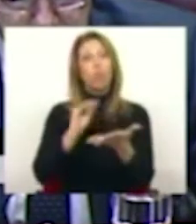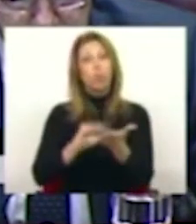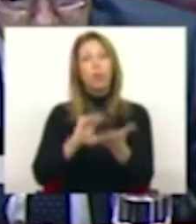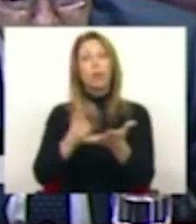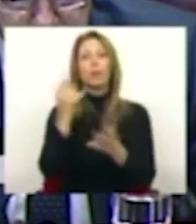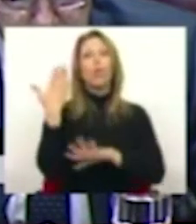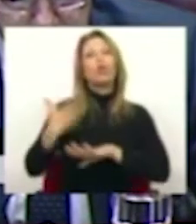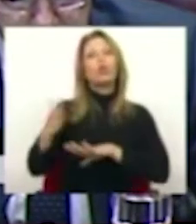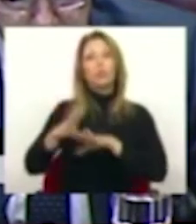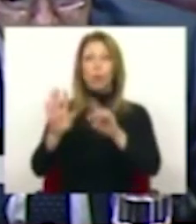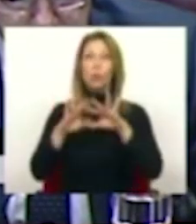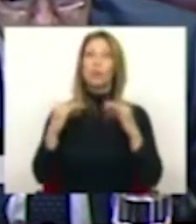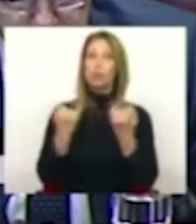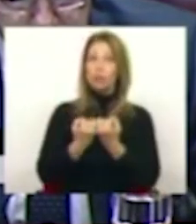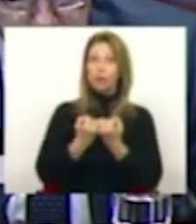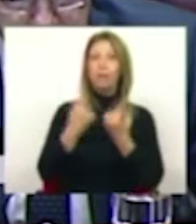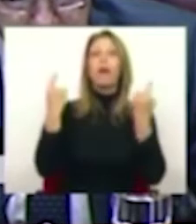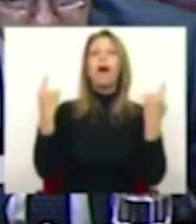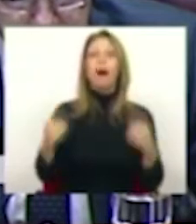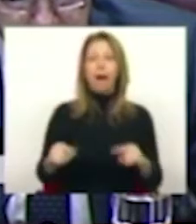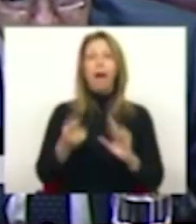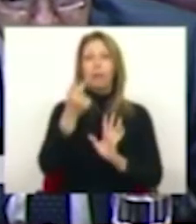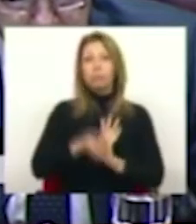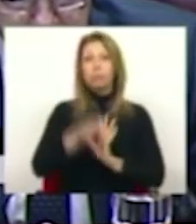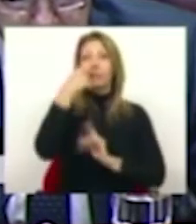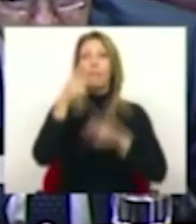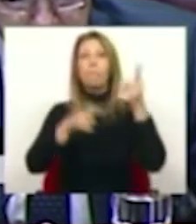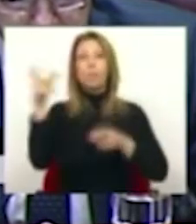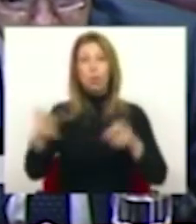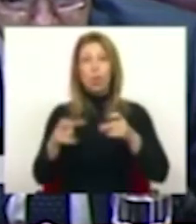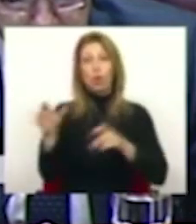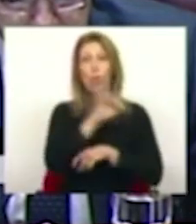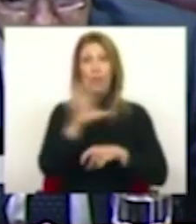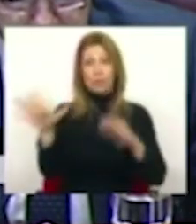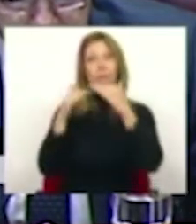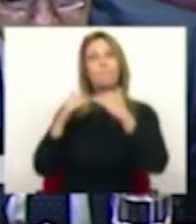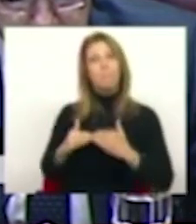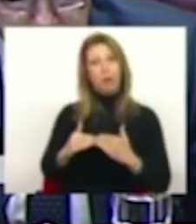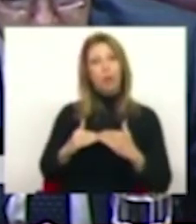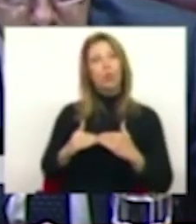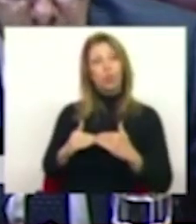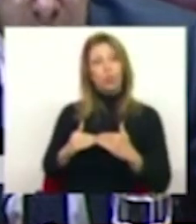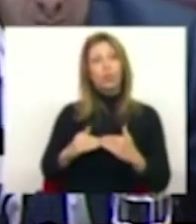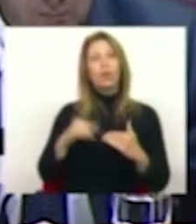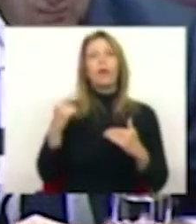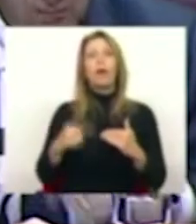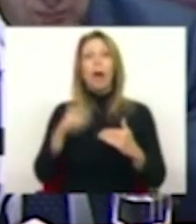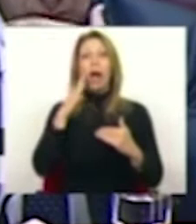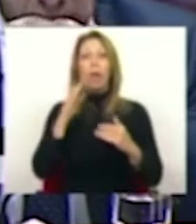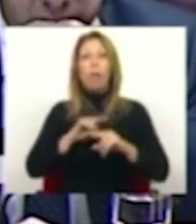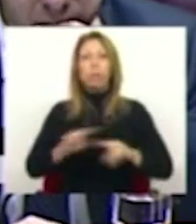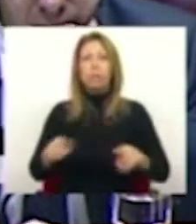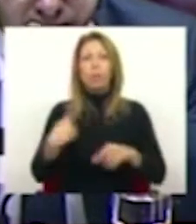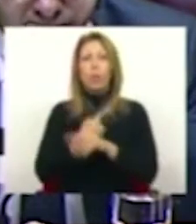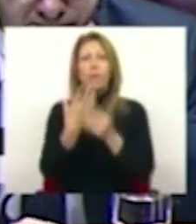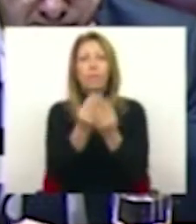exclusão social. Que há menos 400 mil pessoas que estão hoje em situação de privação material severa. E que há